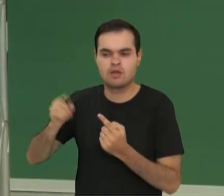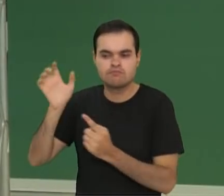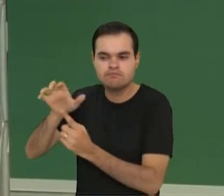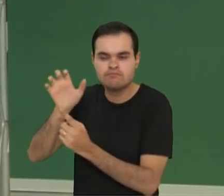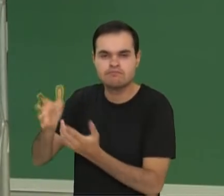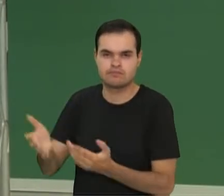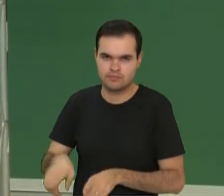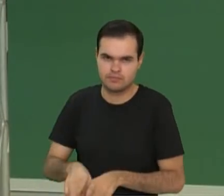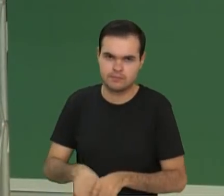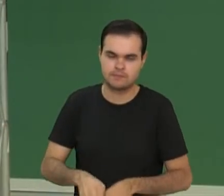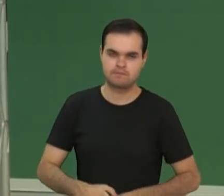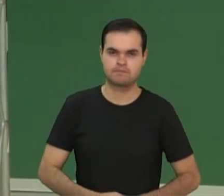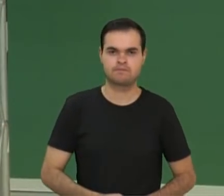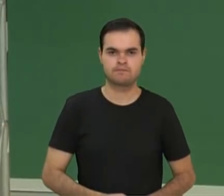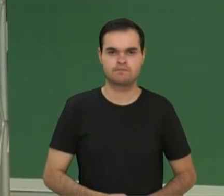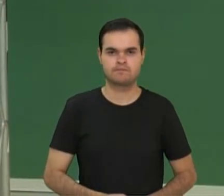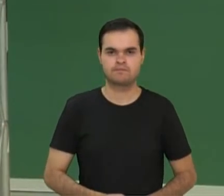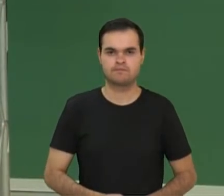convencer.